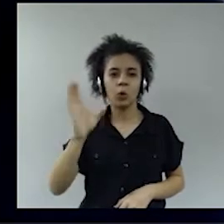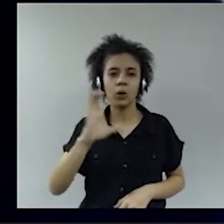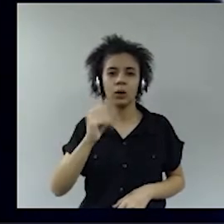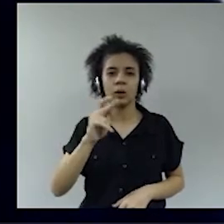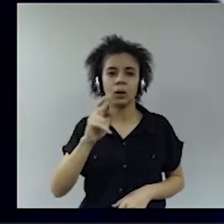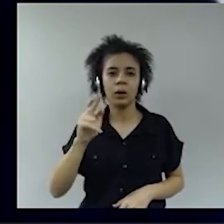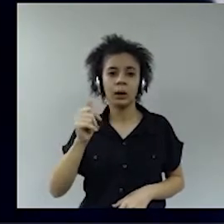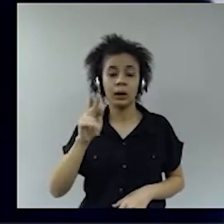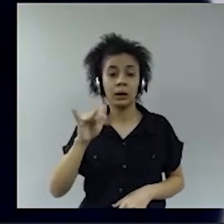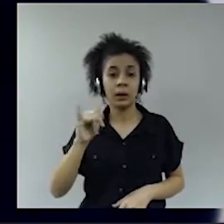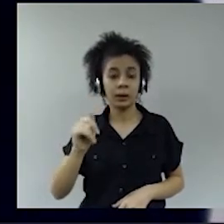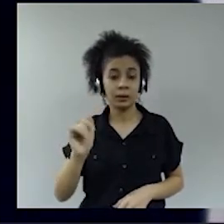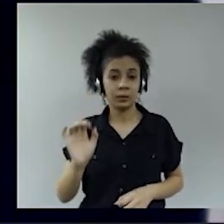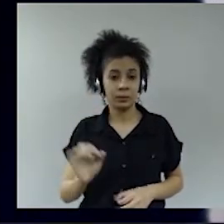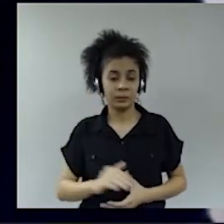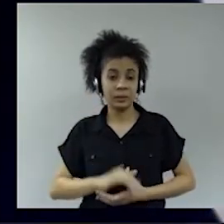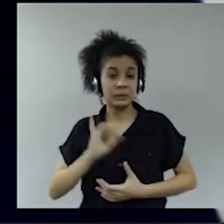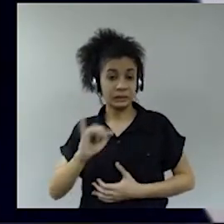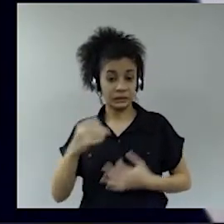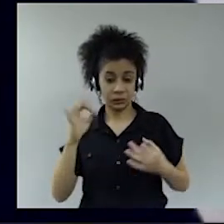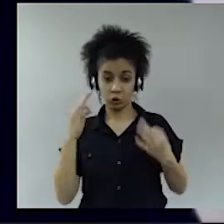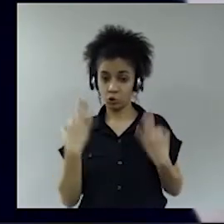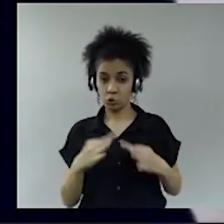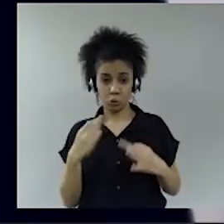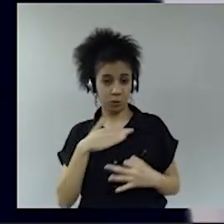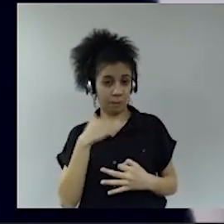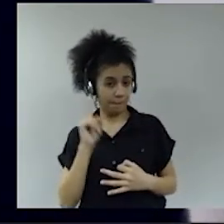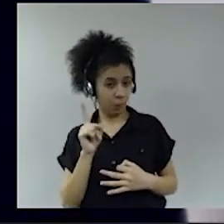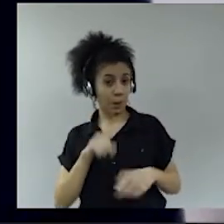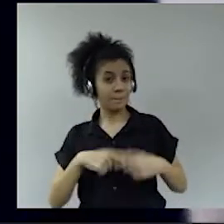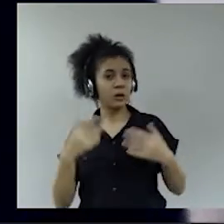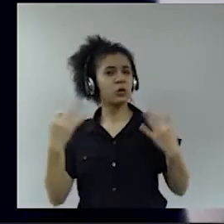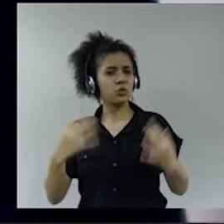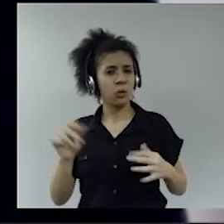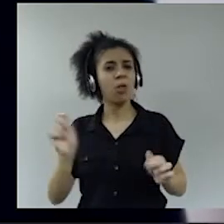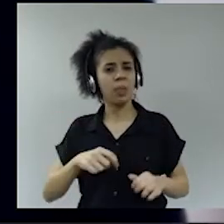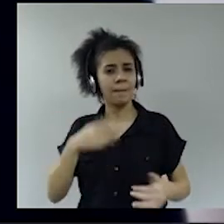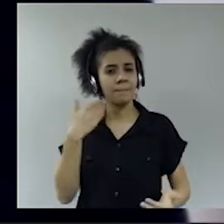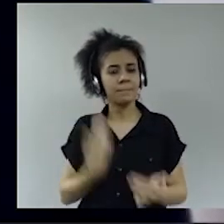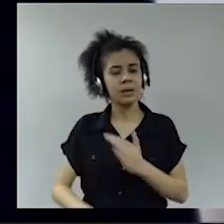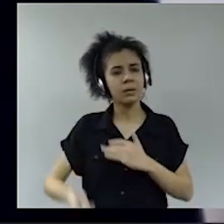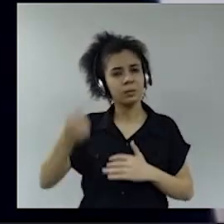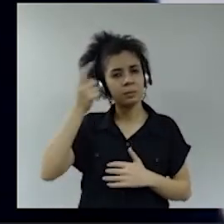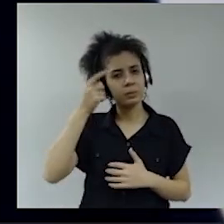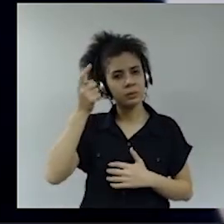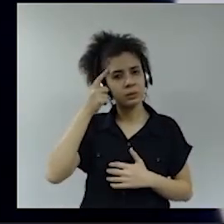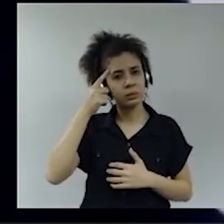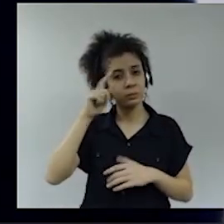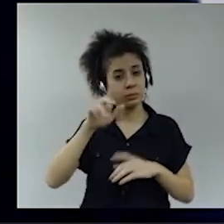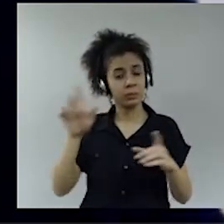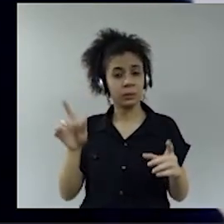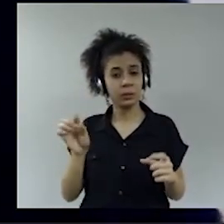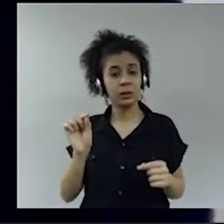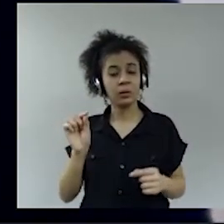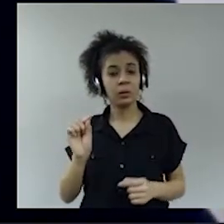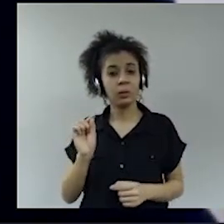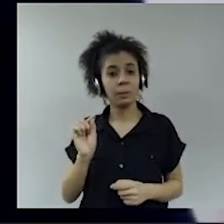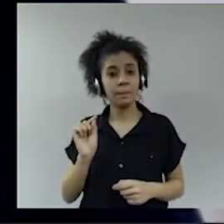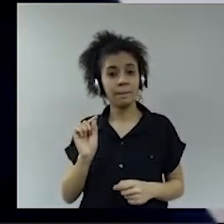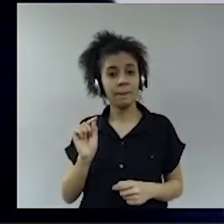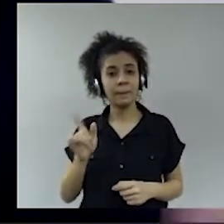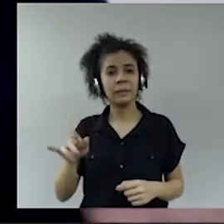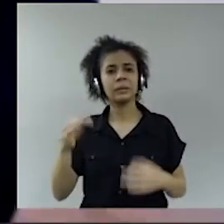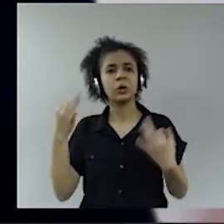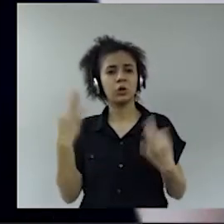de dolore não se muere, mas de dolore se pio perdere o intelecto. Em vernáculo, que de